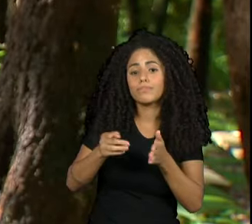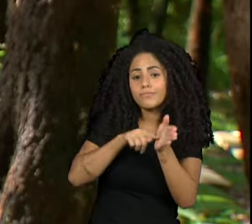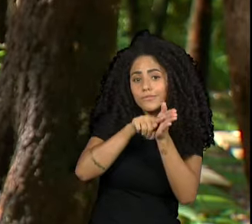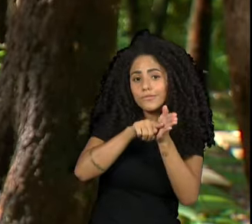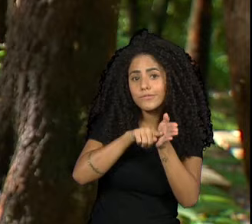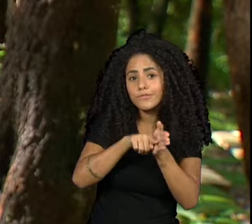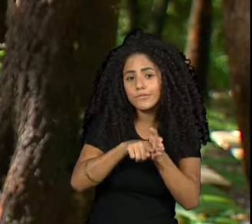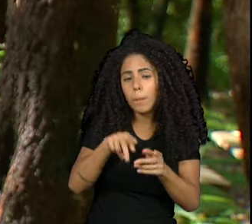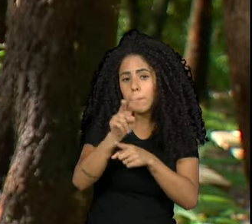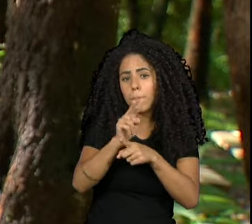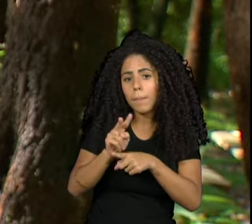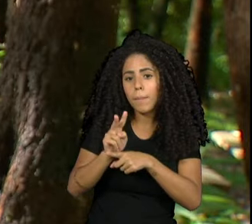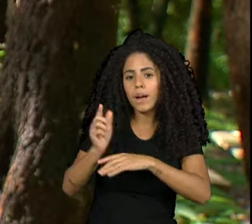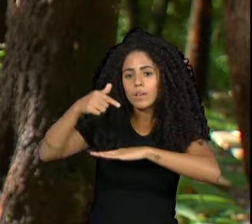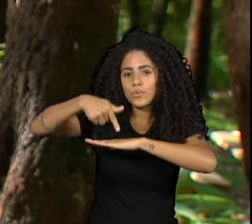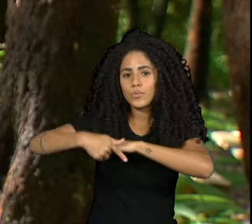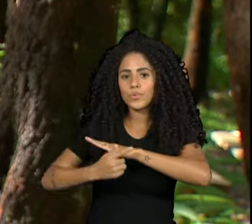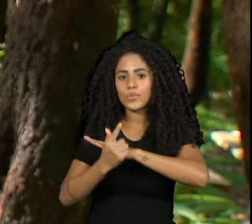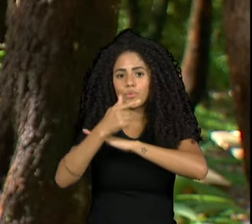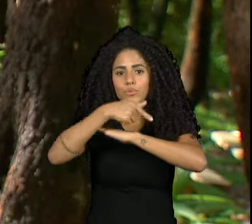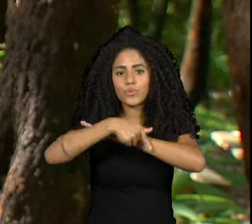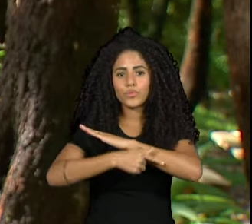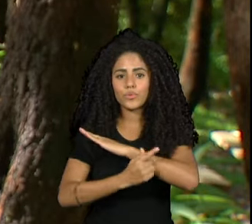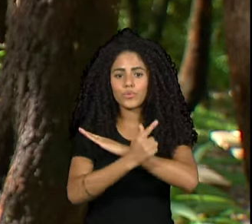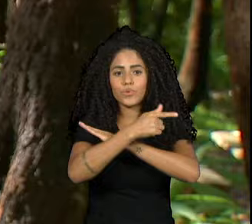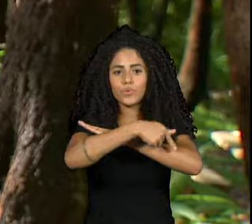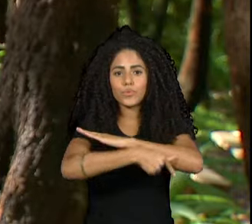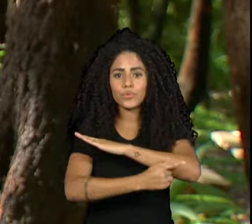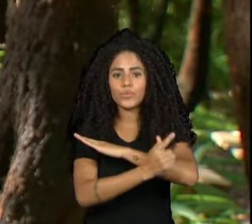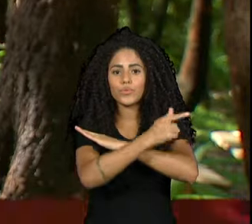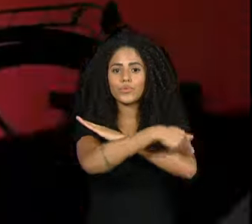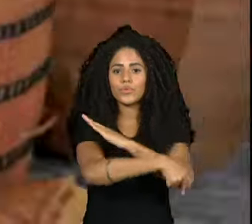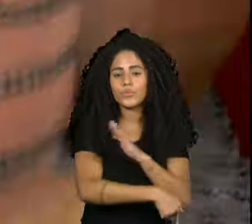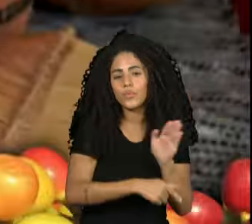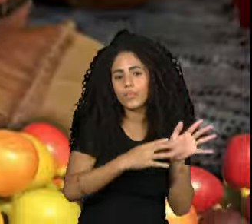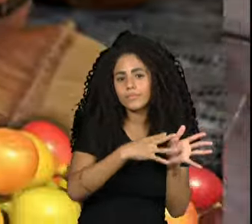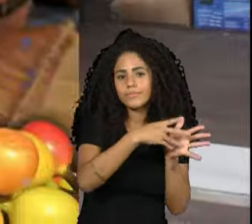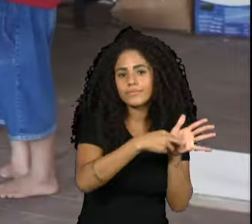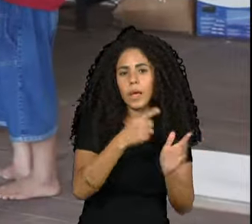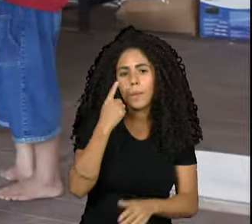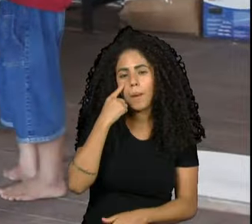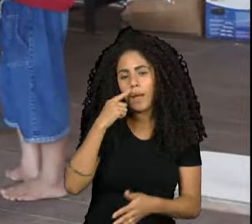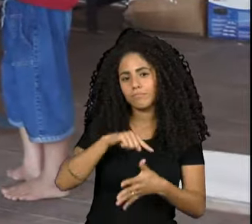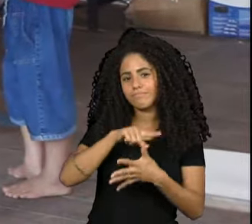pesquisar e proteger os botos da Amazônia. E veja também: